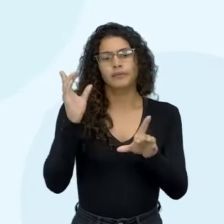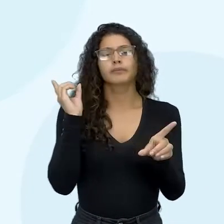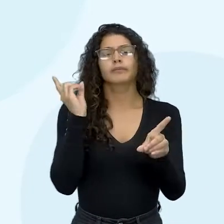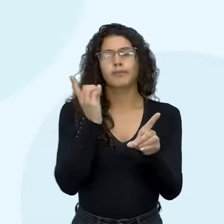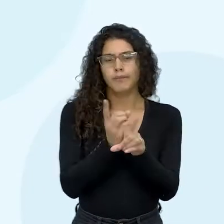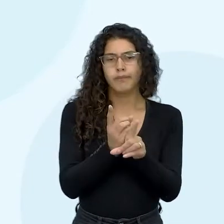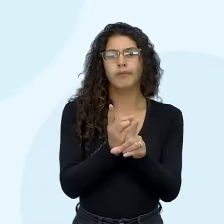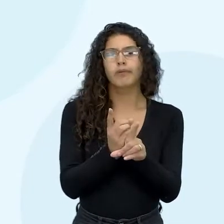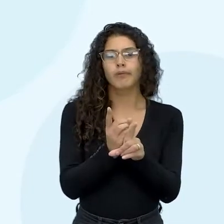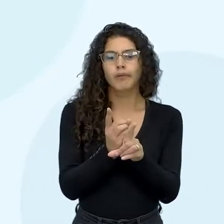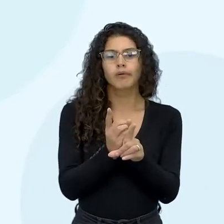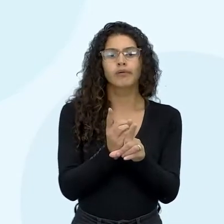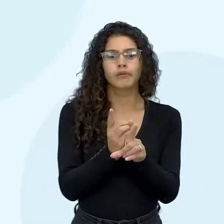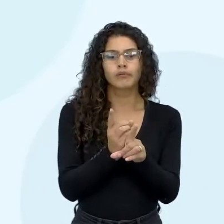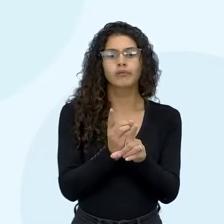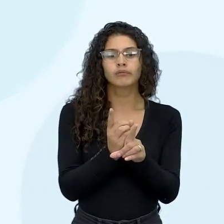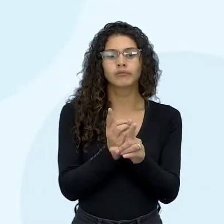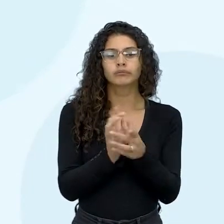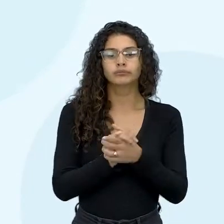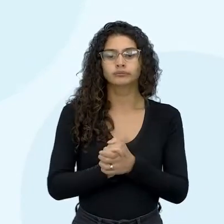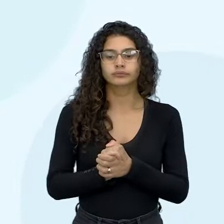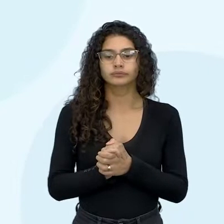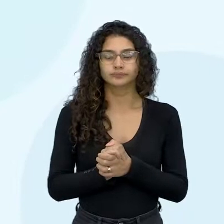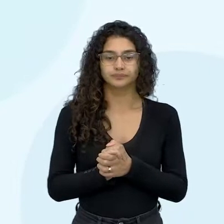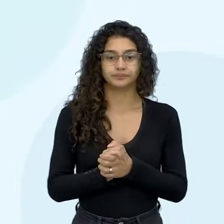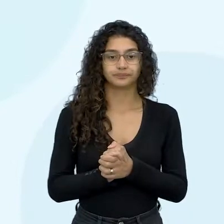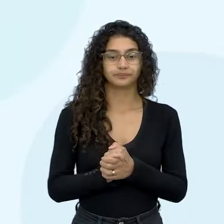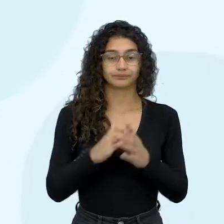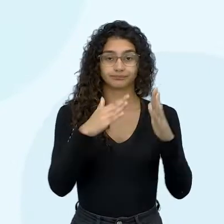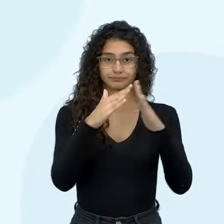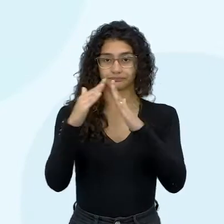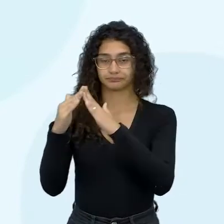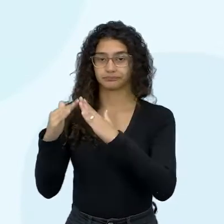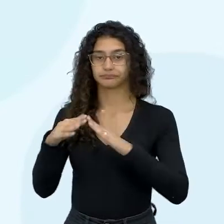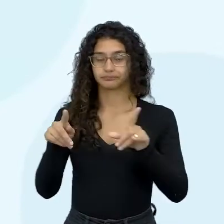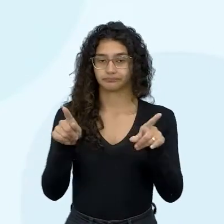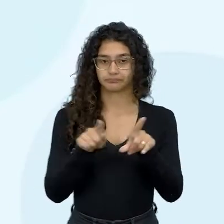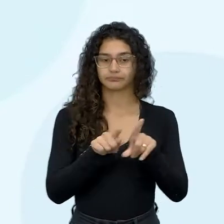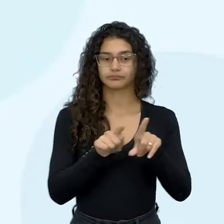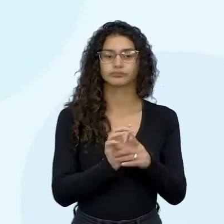encontrei esse elevator pitch em residenciais, tá?